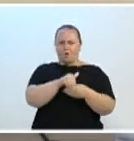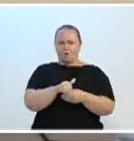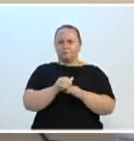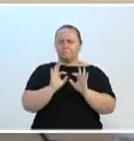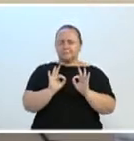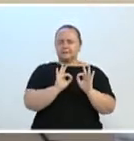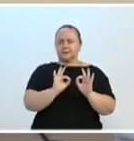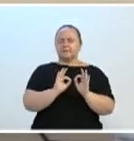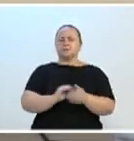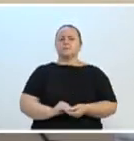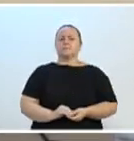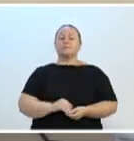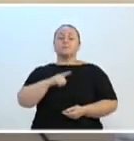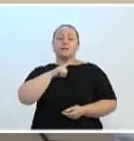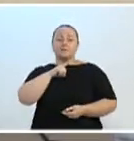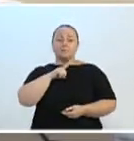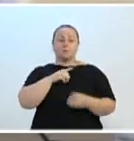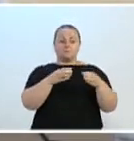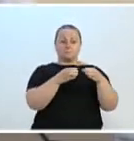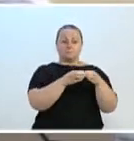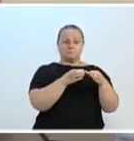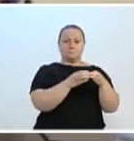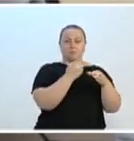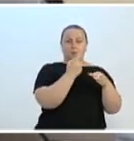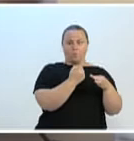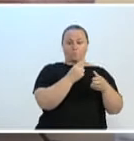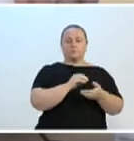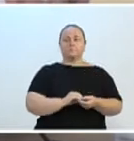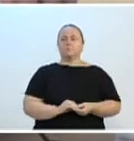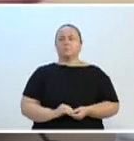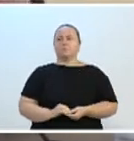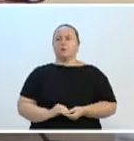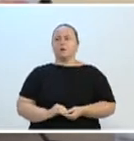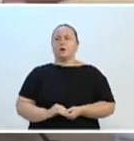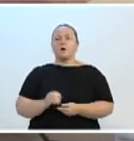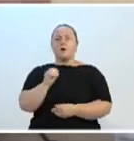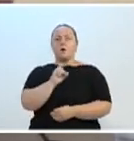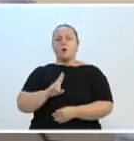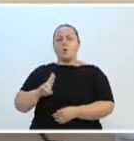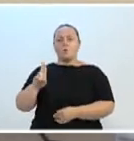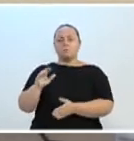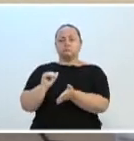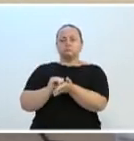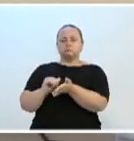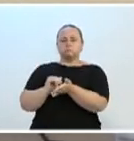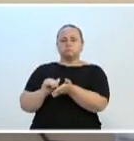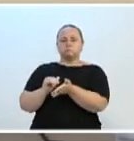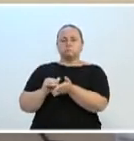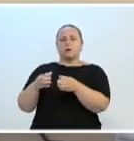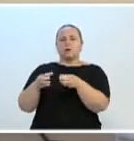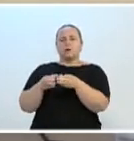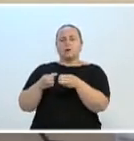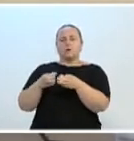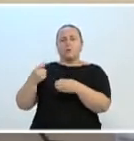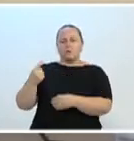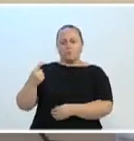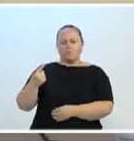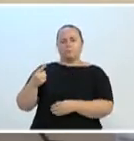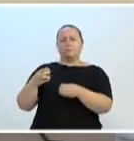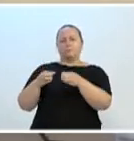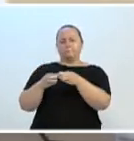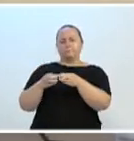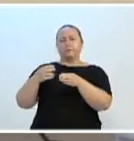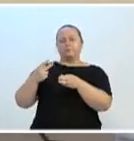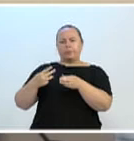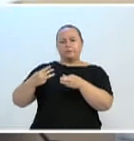outro lado, as inscrições em avulsa. Ou se vota, tem as possibilidades de votar ou na chapa 1 ou de forma avulsa. Não dá,